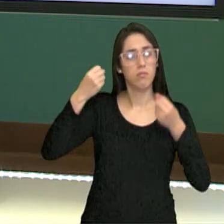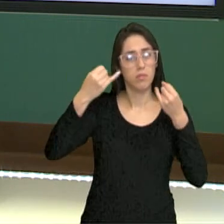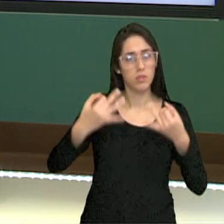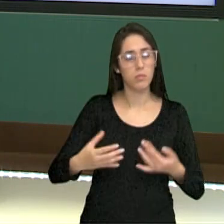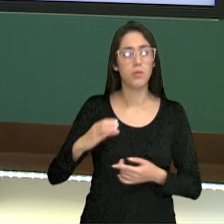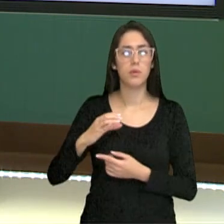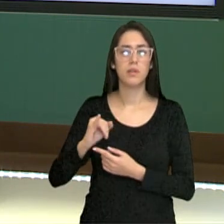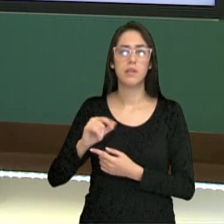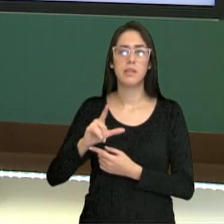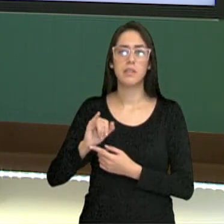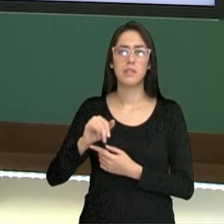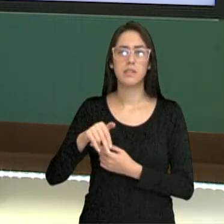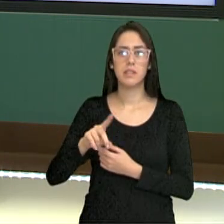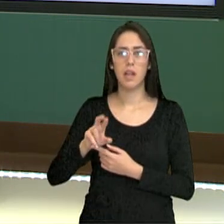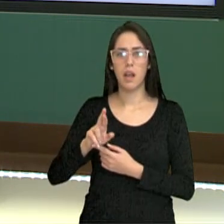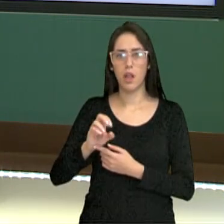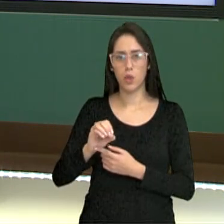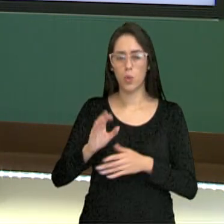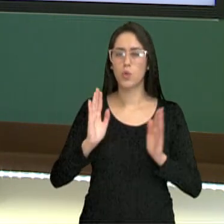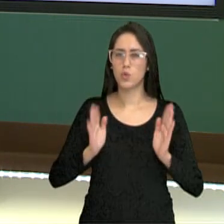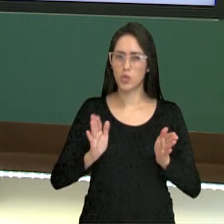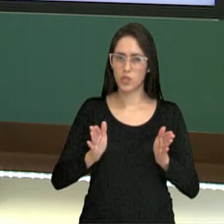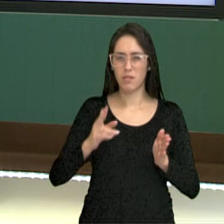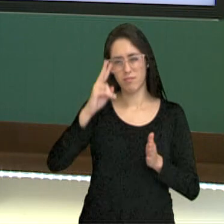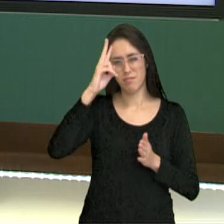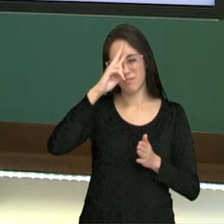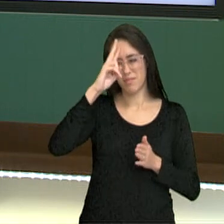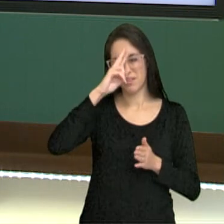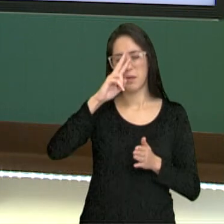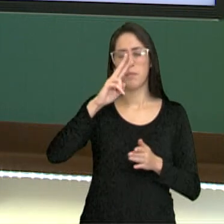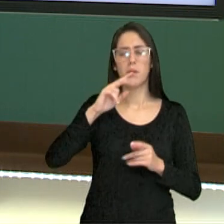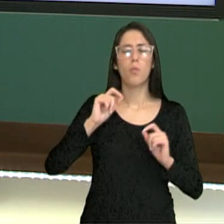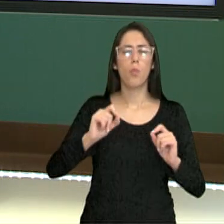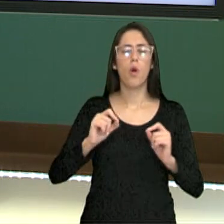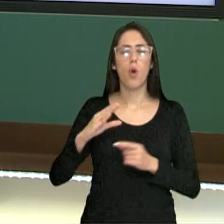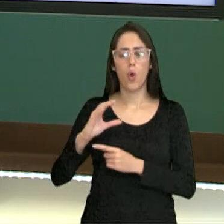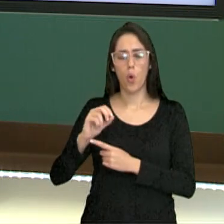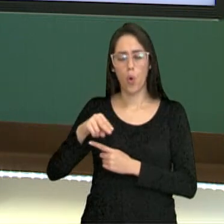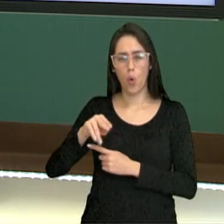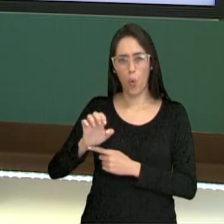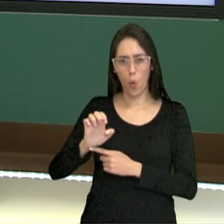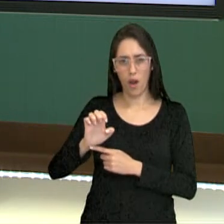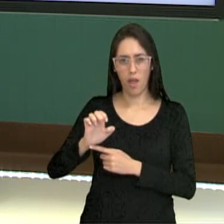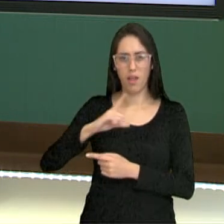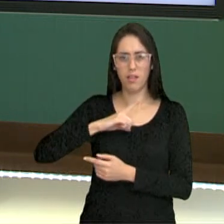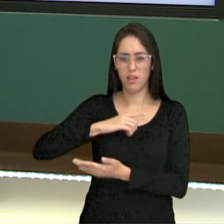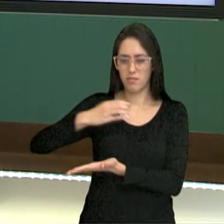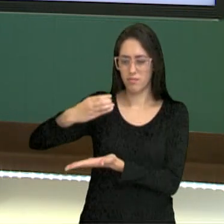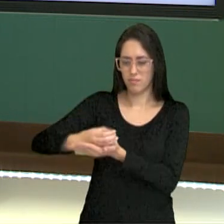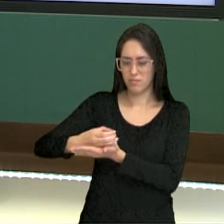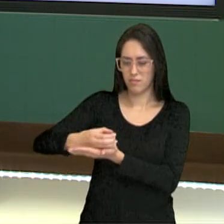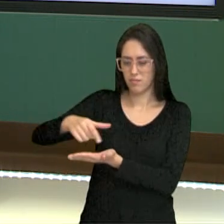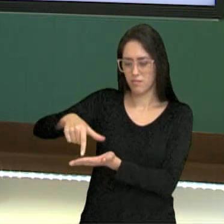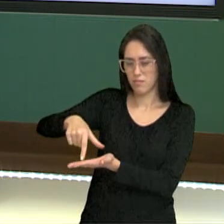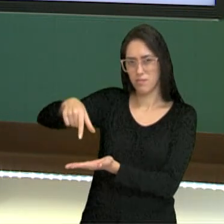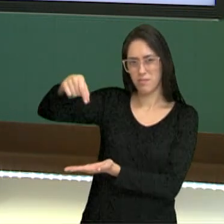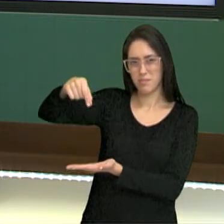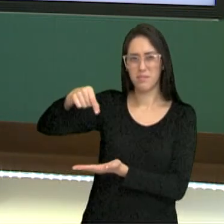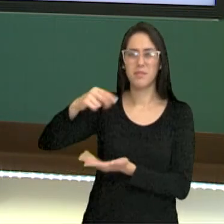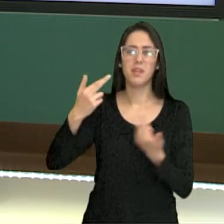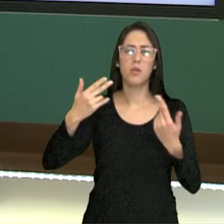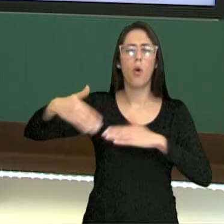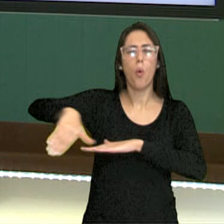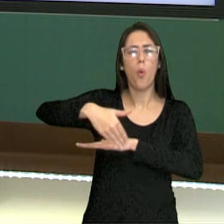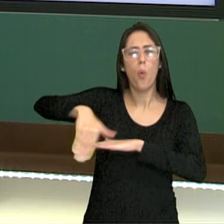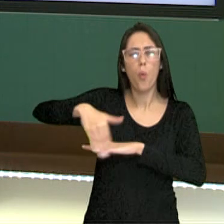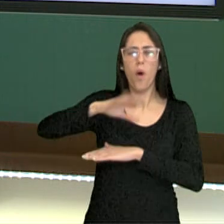o formato do cone, que seria o formato daquele cone que a gente tem, por exemplo, de trânsito, utilizando de trânsito, de chão,